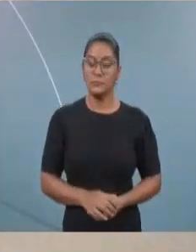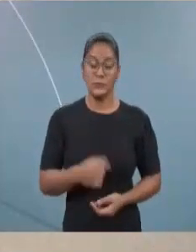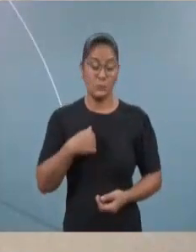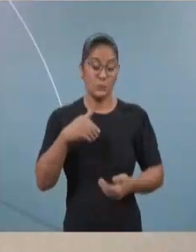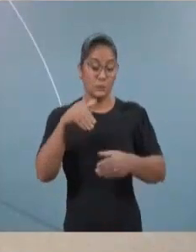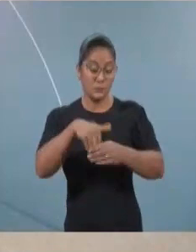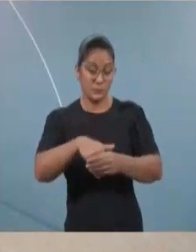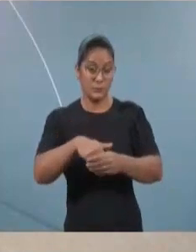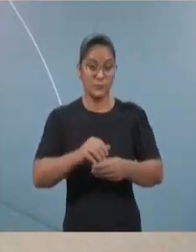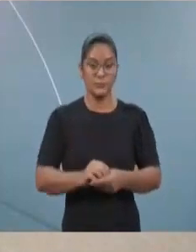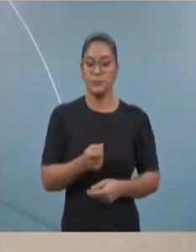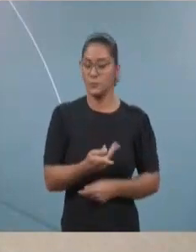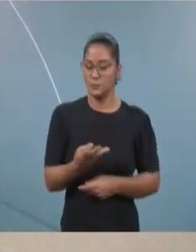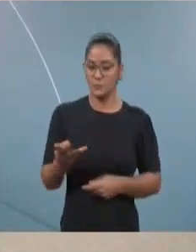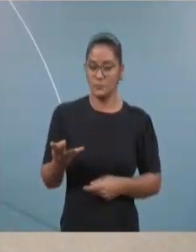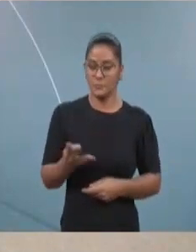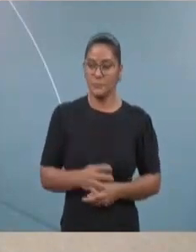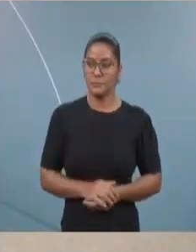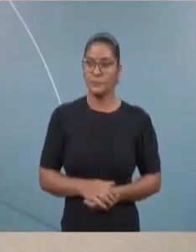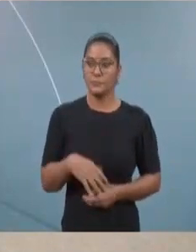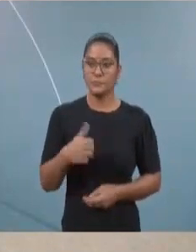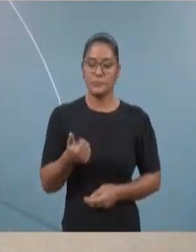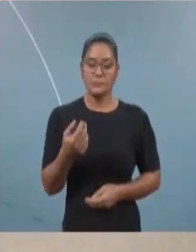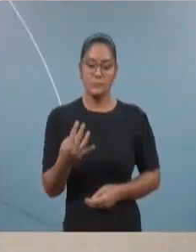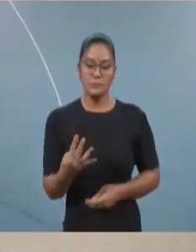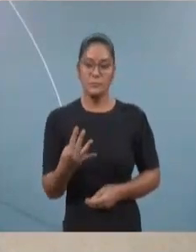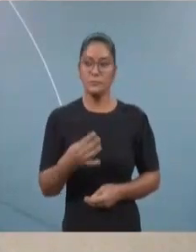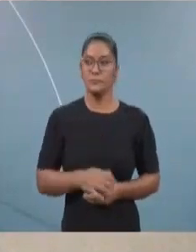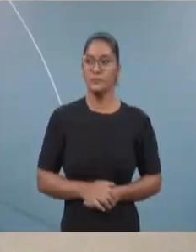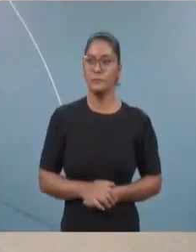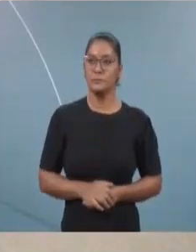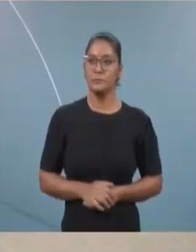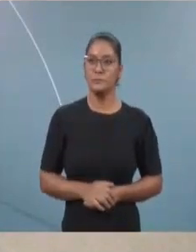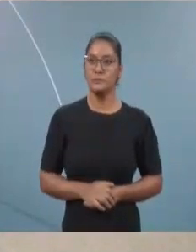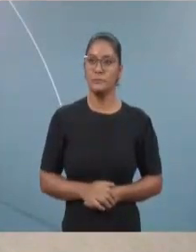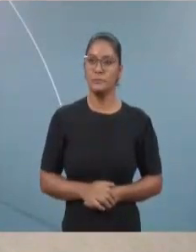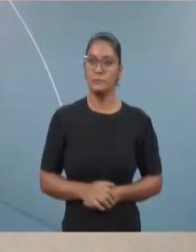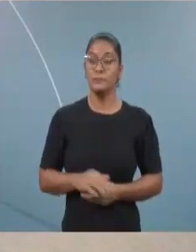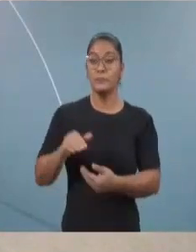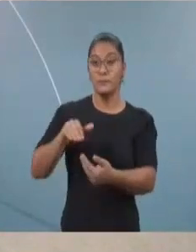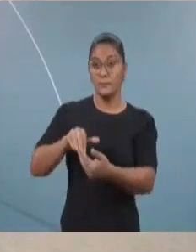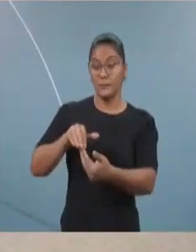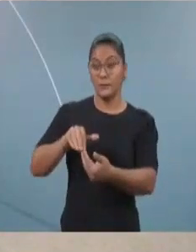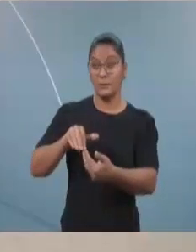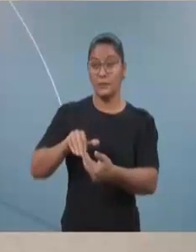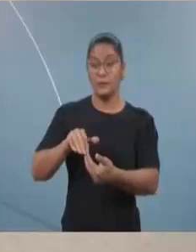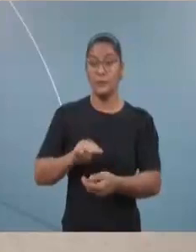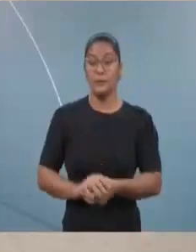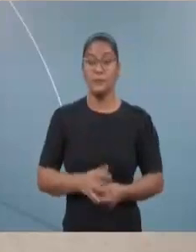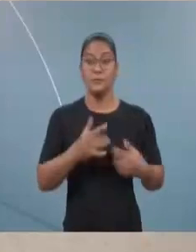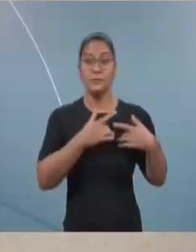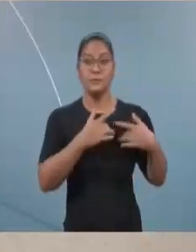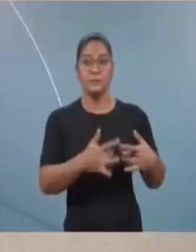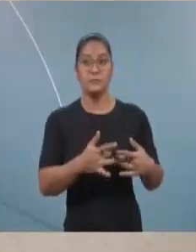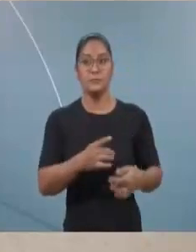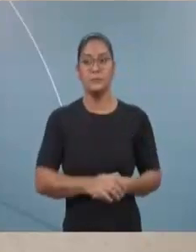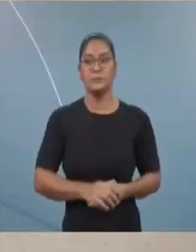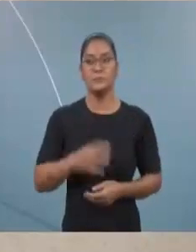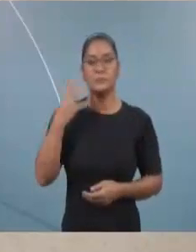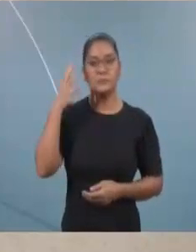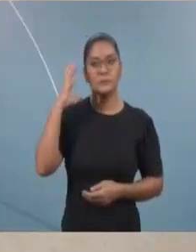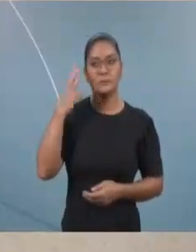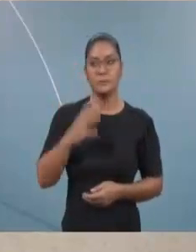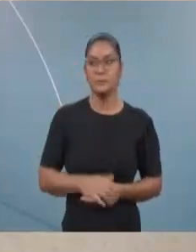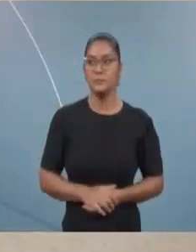voto eu vou cumprir o qurum é tem 14 deputados com qurum confirmado deixa eu dizer eu fiz um acordo eu tô sendo solidário a Isolda